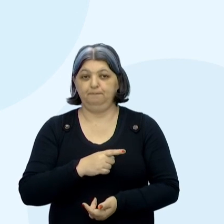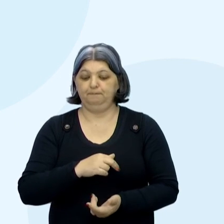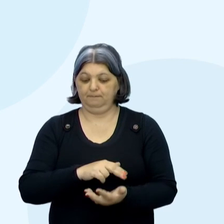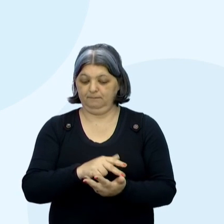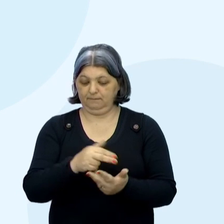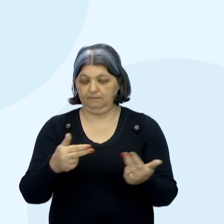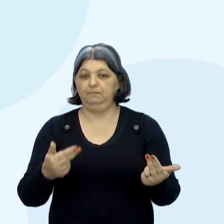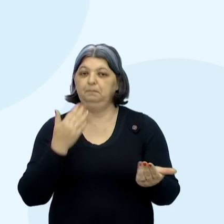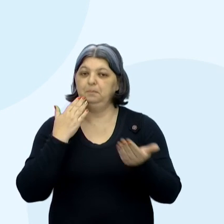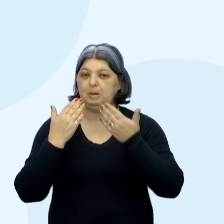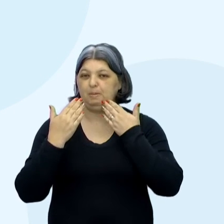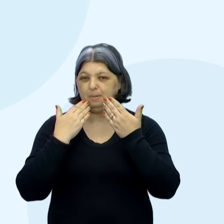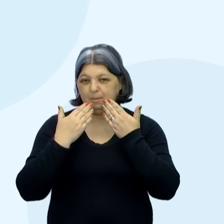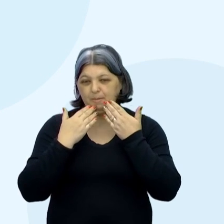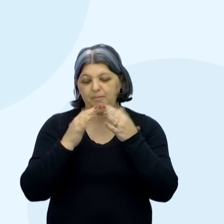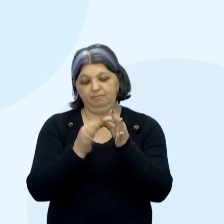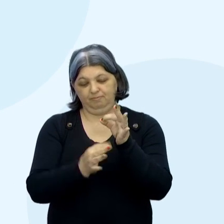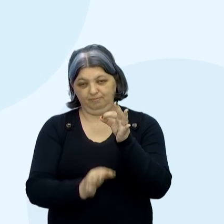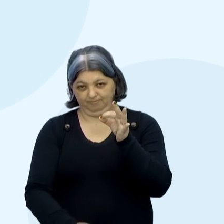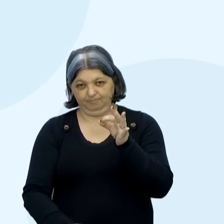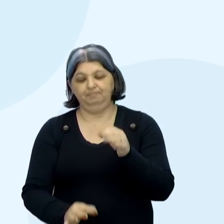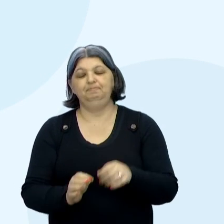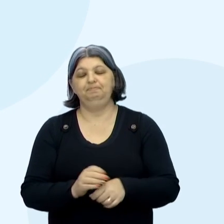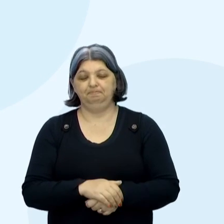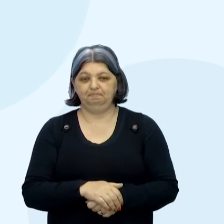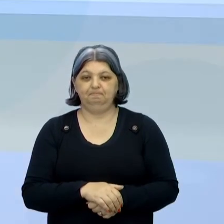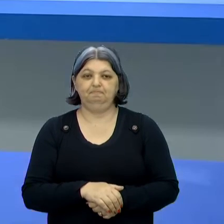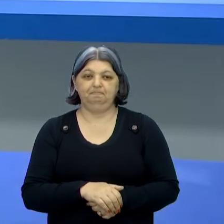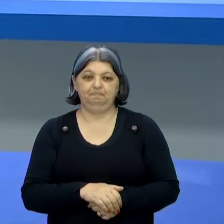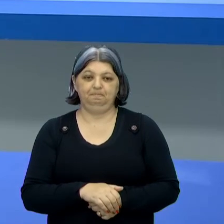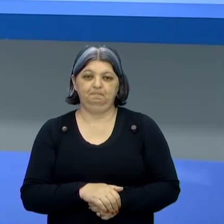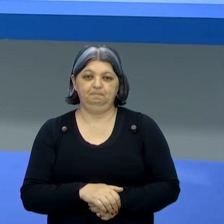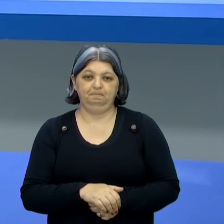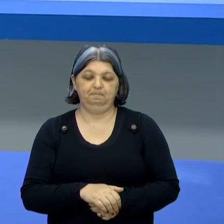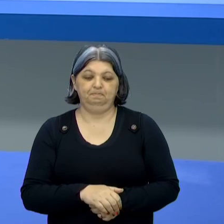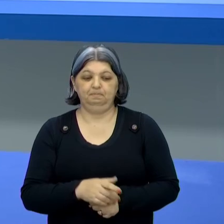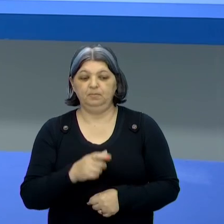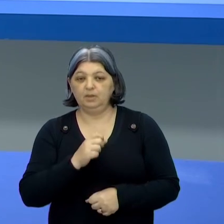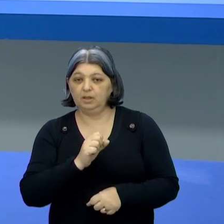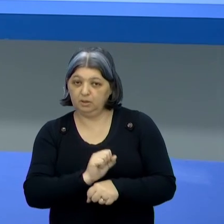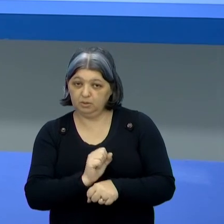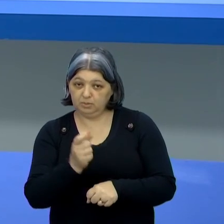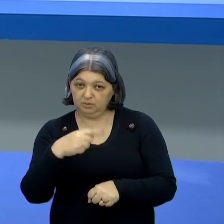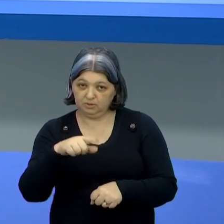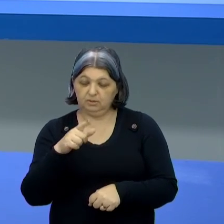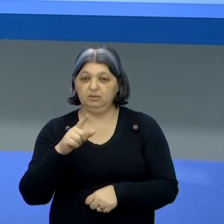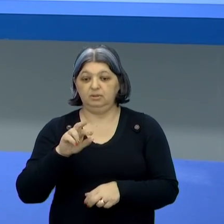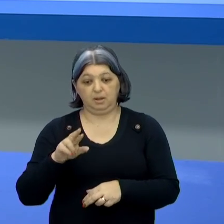para conversar, né? Nosso componente é bem extenso. Espero que vocês aproveitem, eu